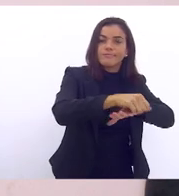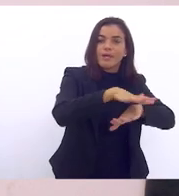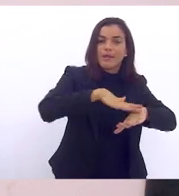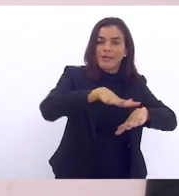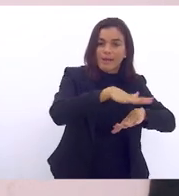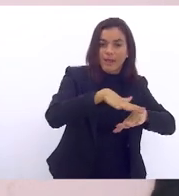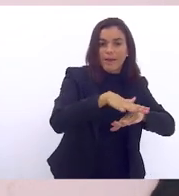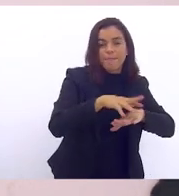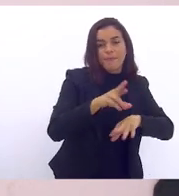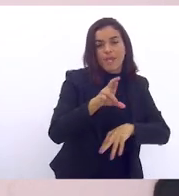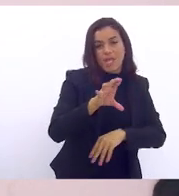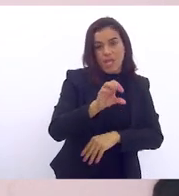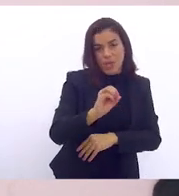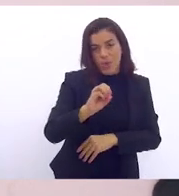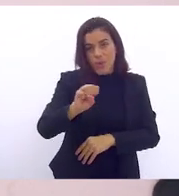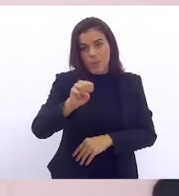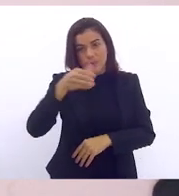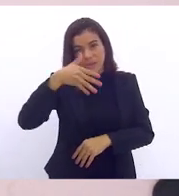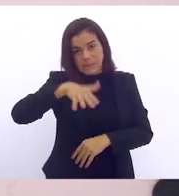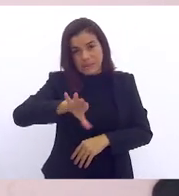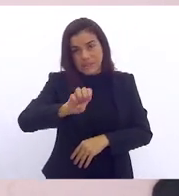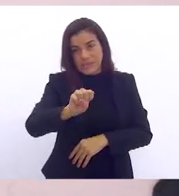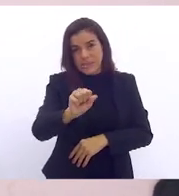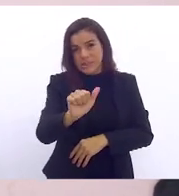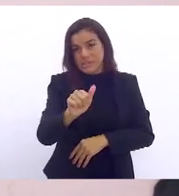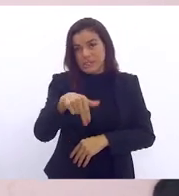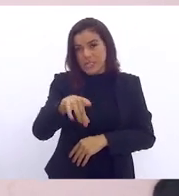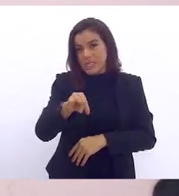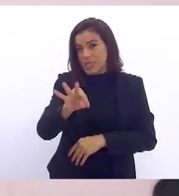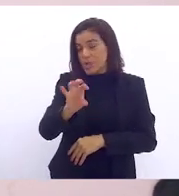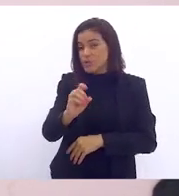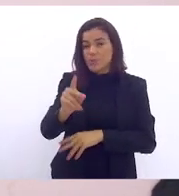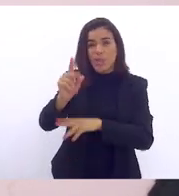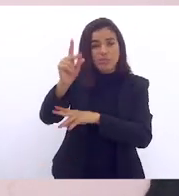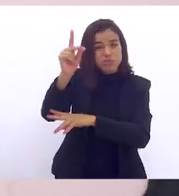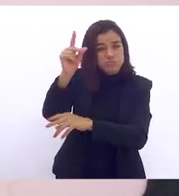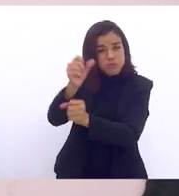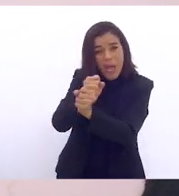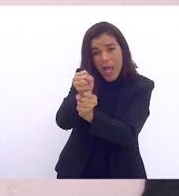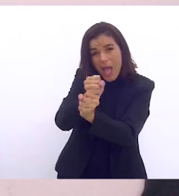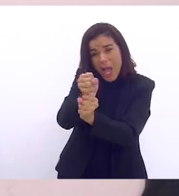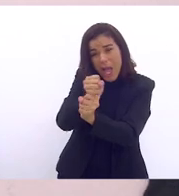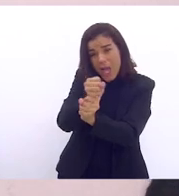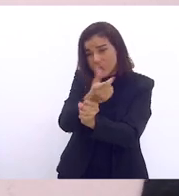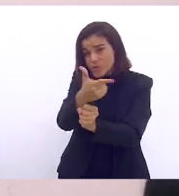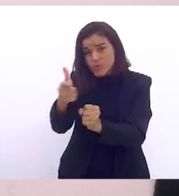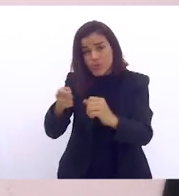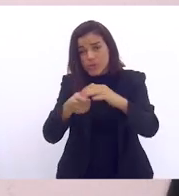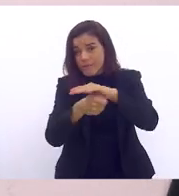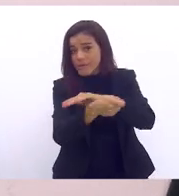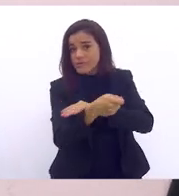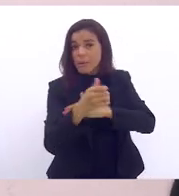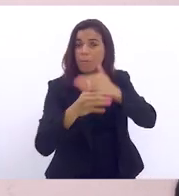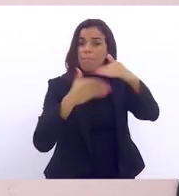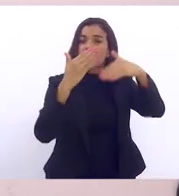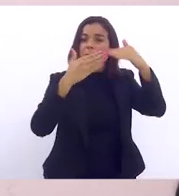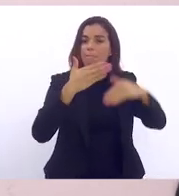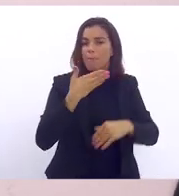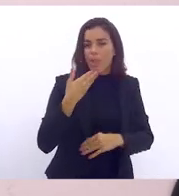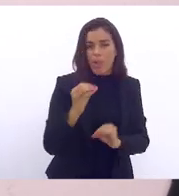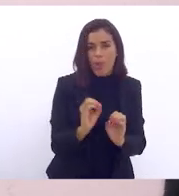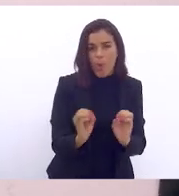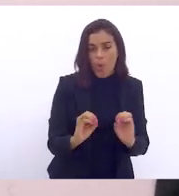de 30 anos não fazia um investimento sequer e graças a Deus Houve essa concessão